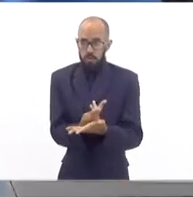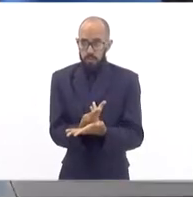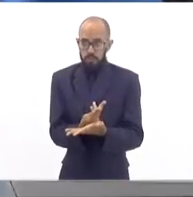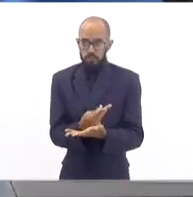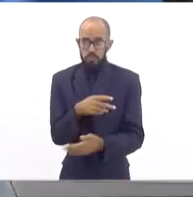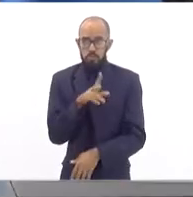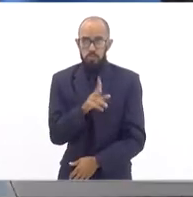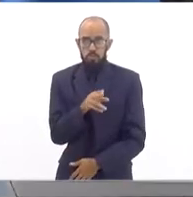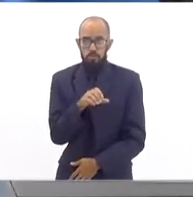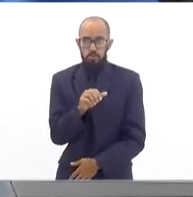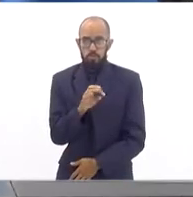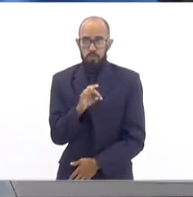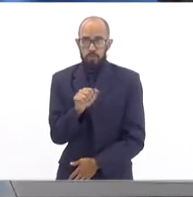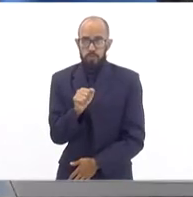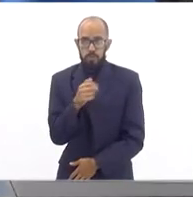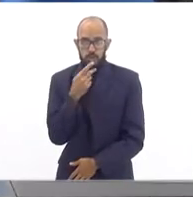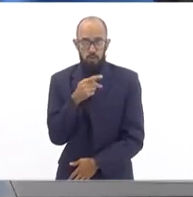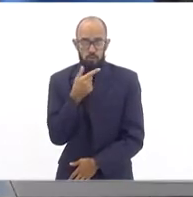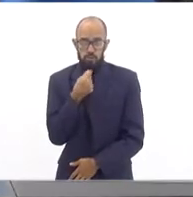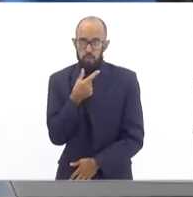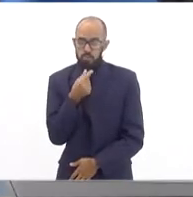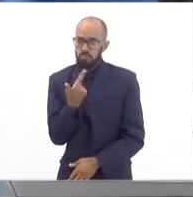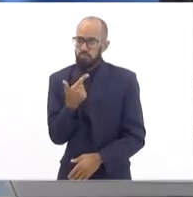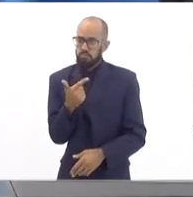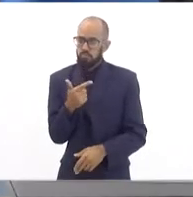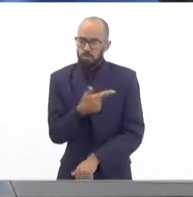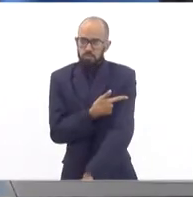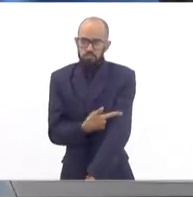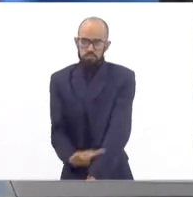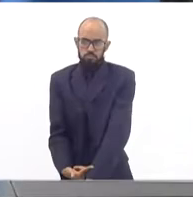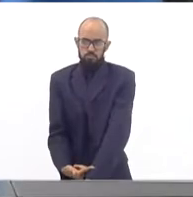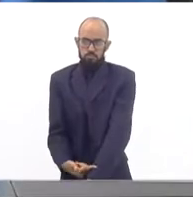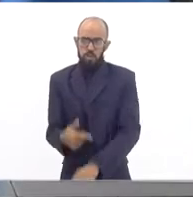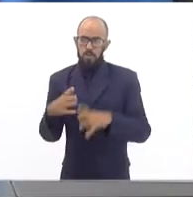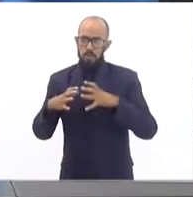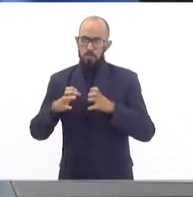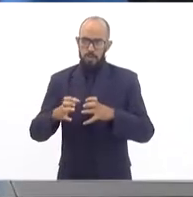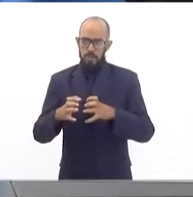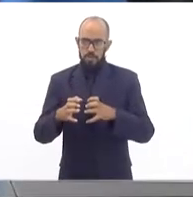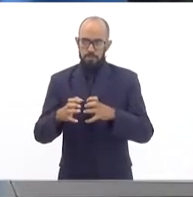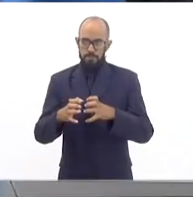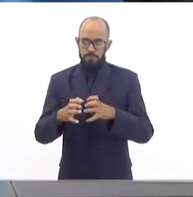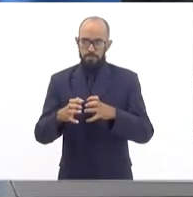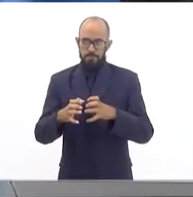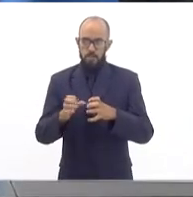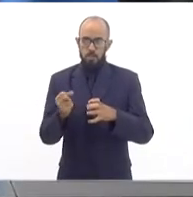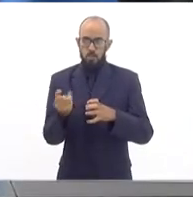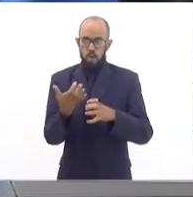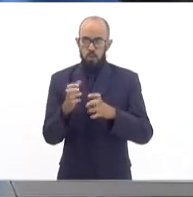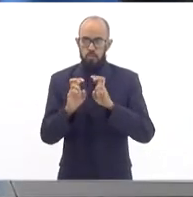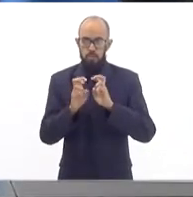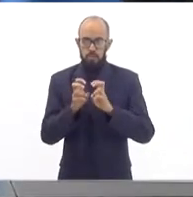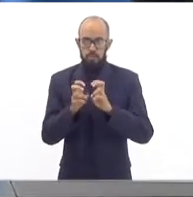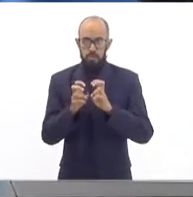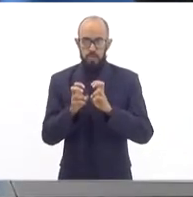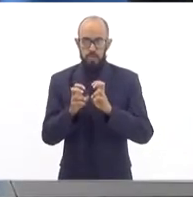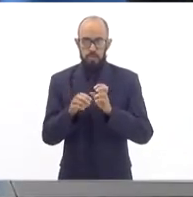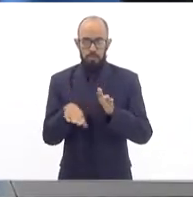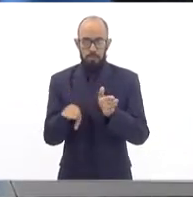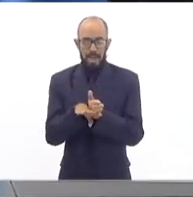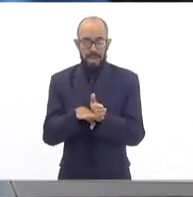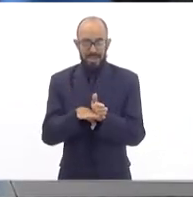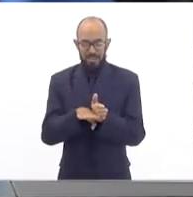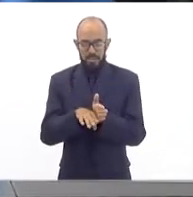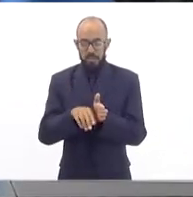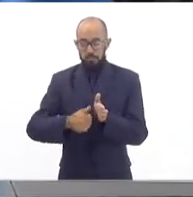os homens não têm aquela gentileza, não. É uma brigalhada danada. Quando o trem sai de Santa Cruz para em Tancredo Neves, que é a